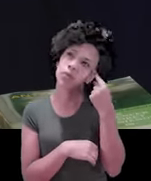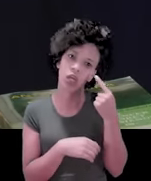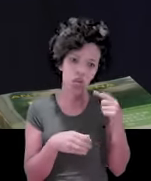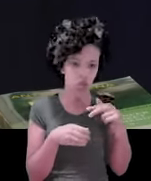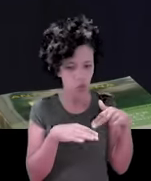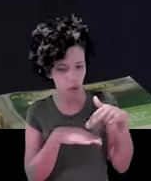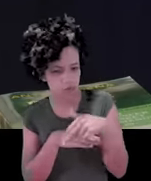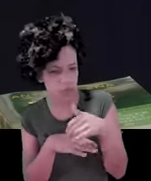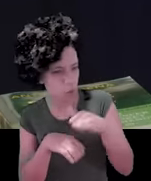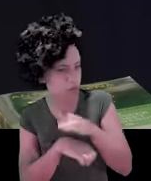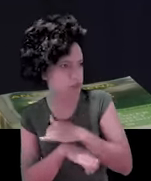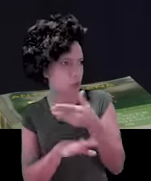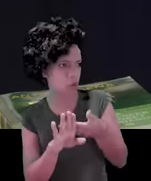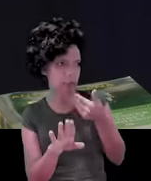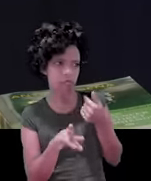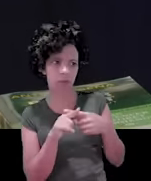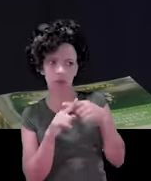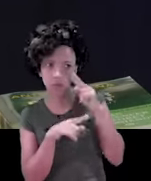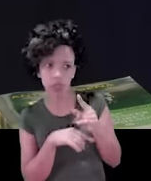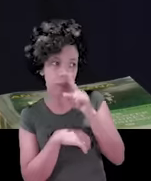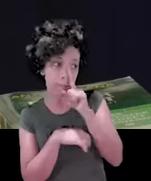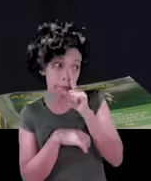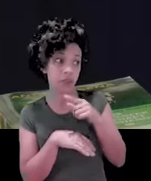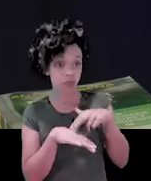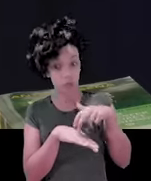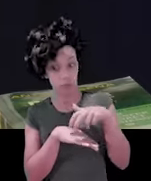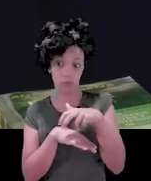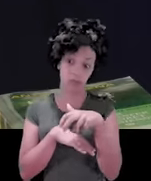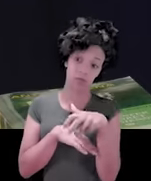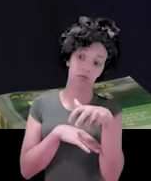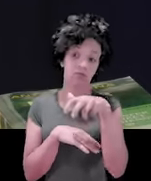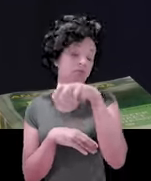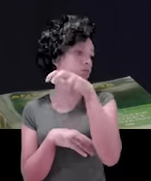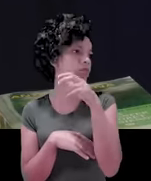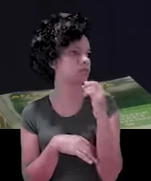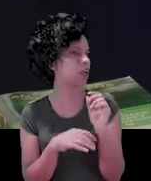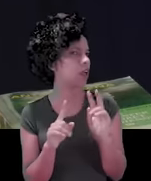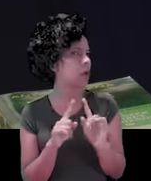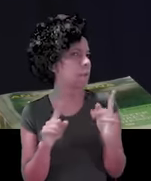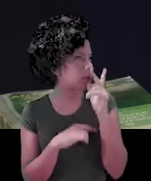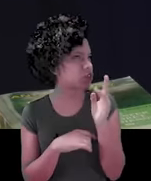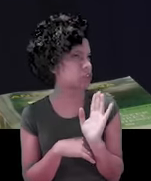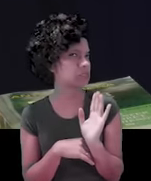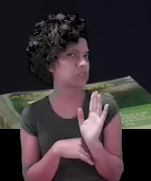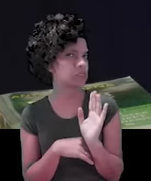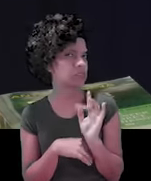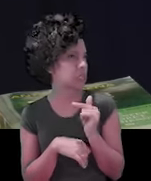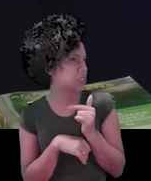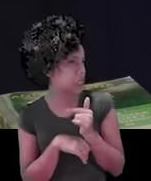peguei tudo isso aí do avião eu comecei a me afastar da ver o que eu vi que ela perigoso comecei a subir essa serra eu disse que tinha do lado né ah eu acho que sim